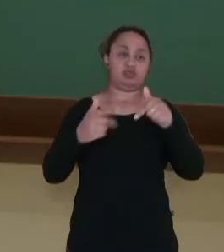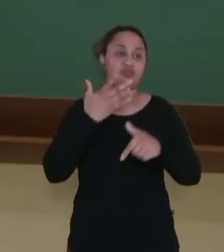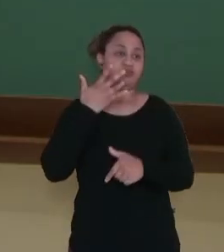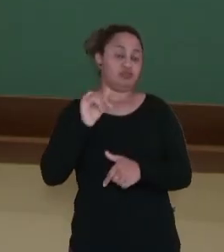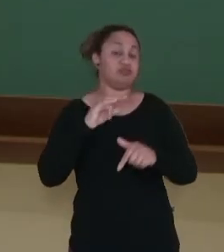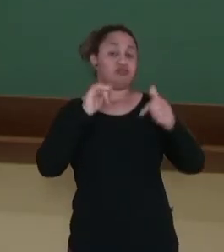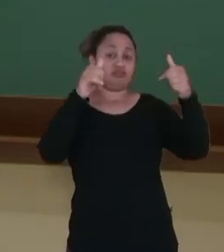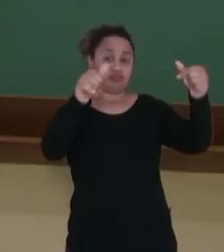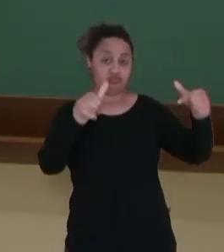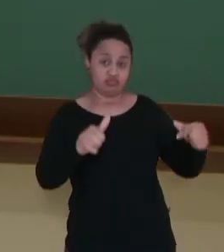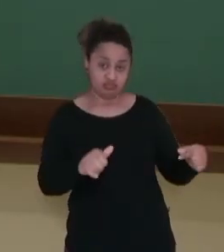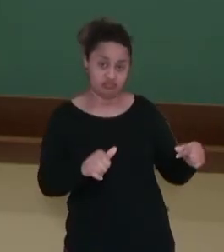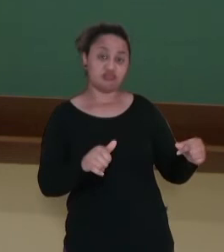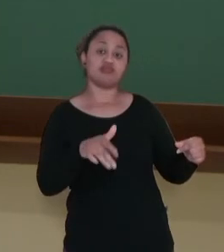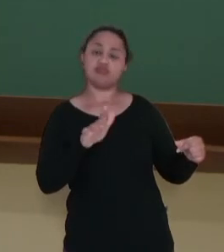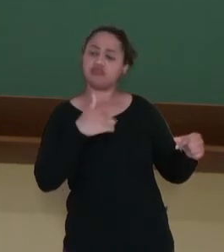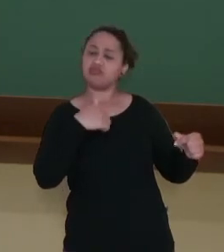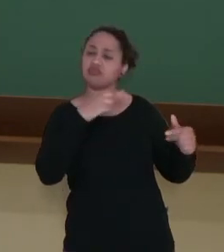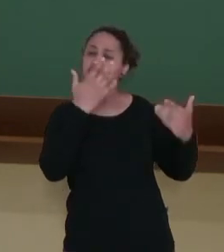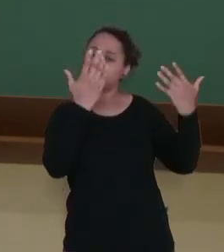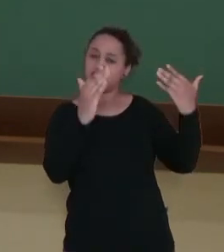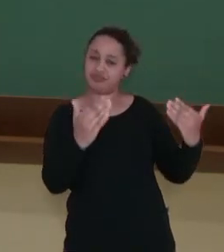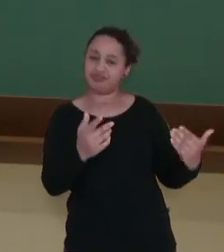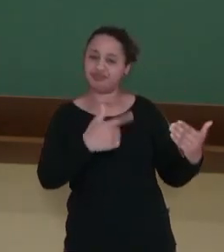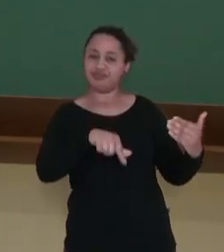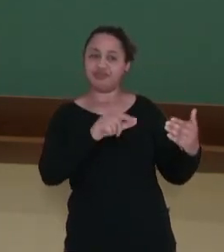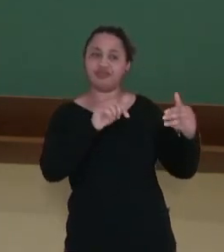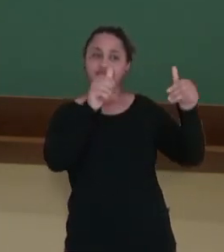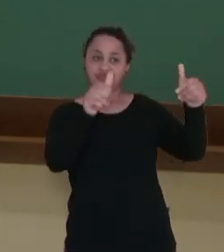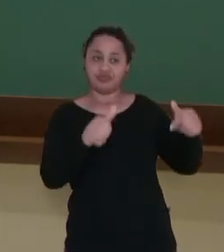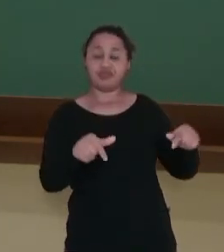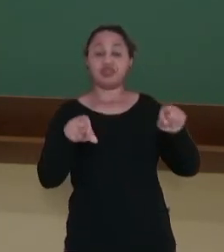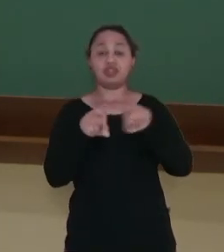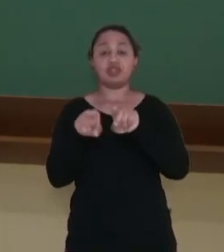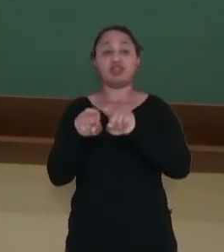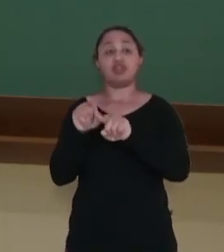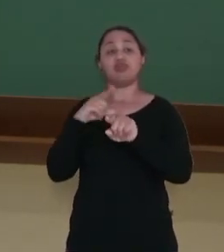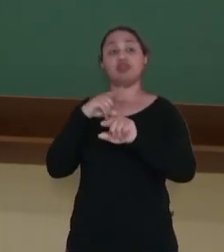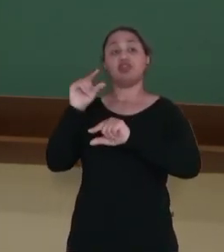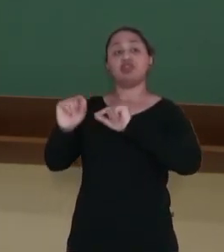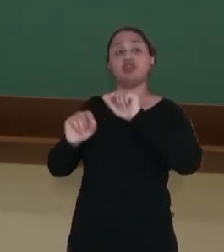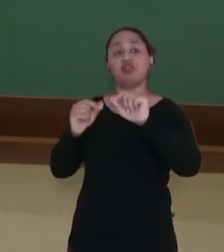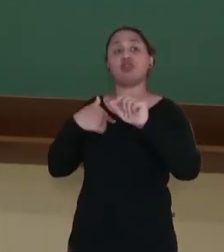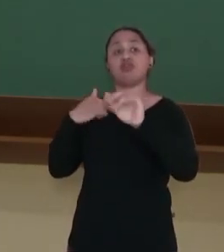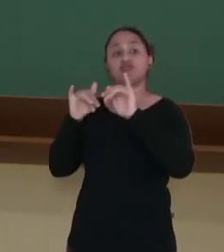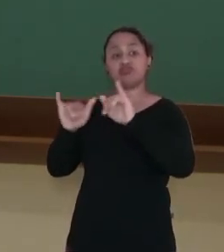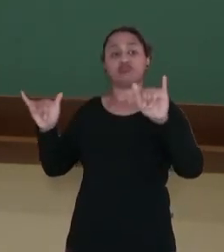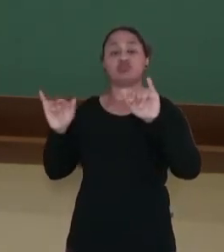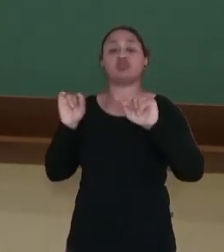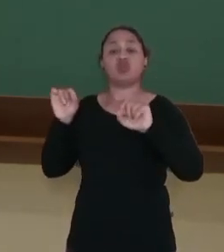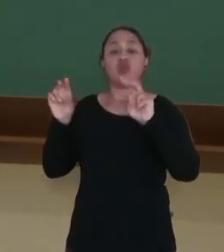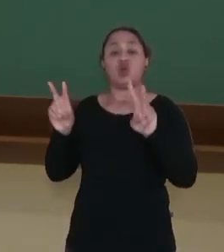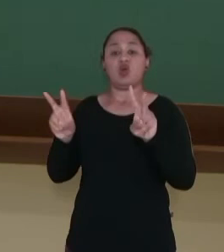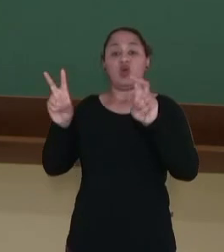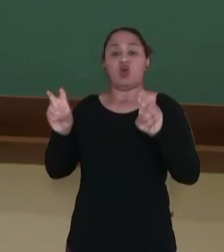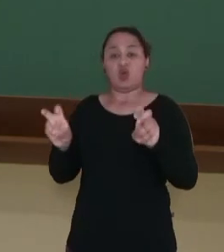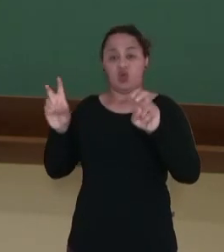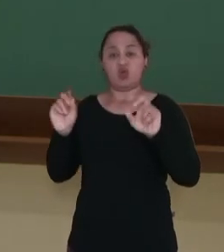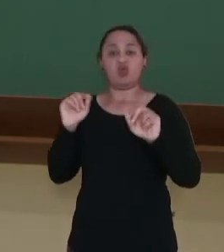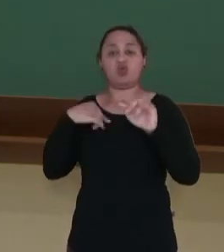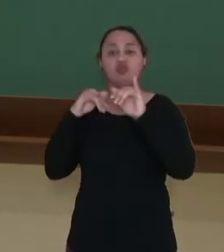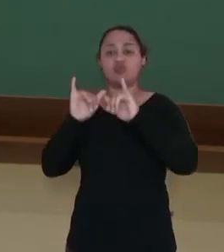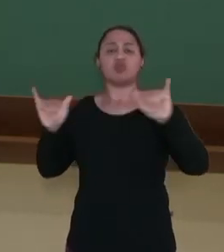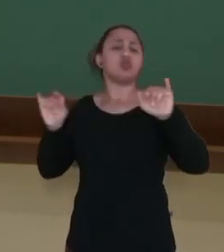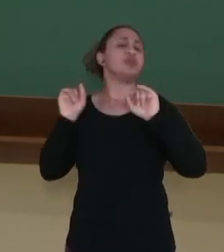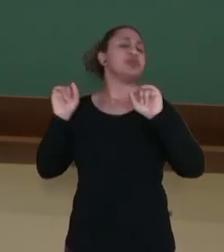nosso cartaz, que nós estamos lendo e analisando aqui. E temos também uma manchete, o título de uma notícia.